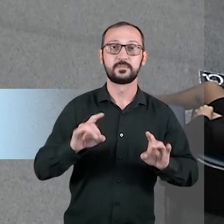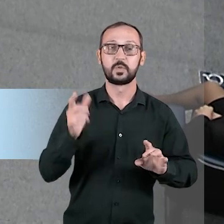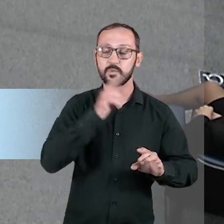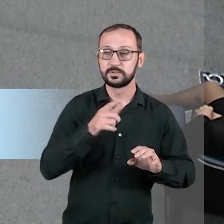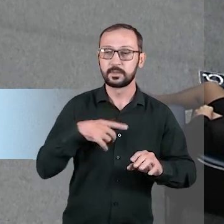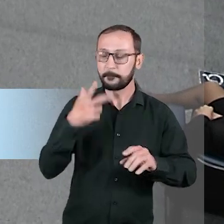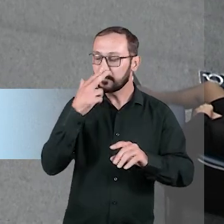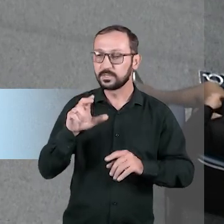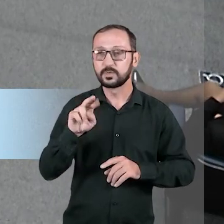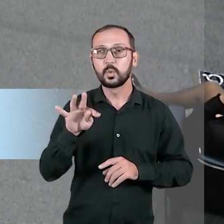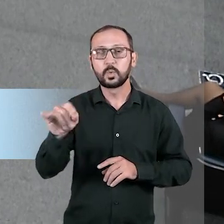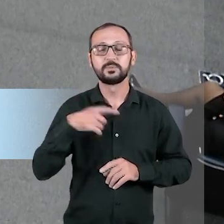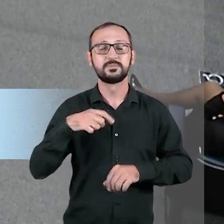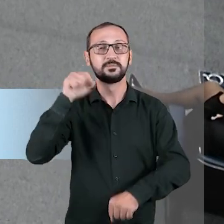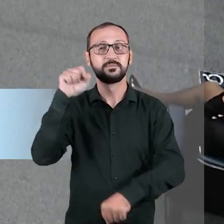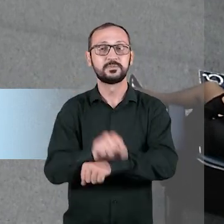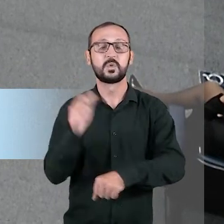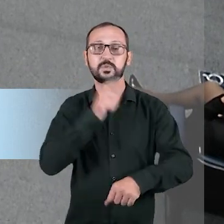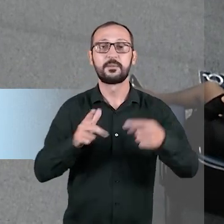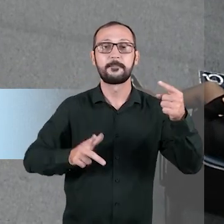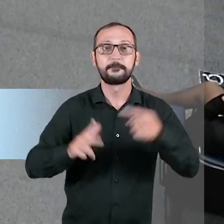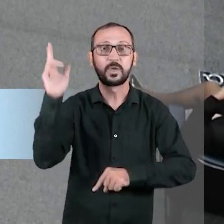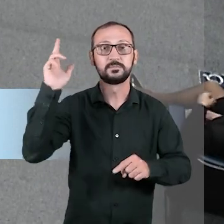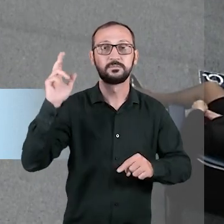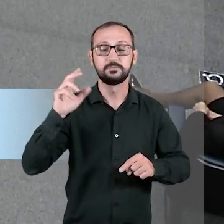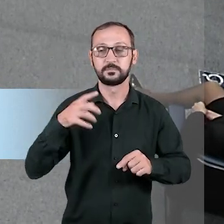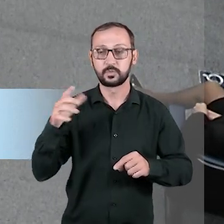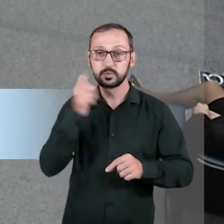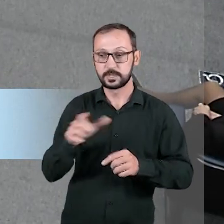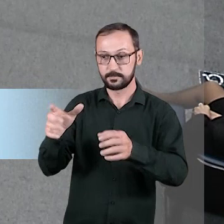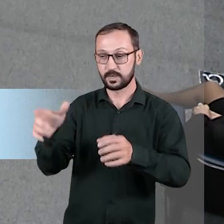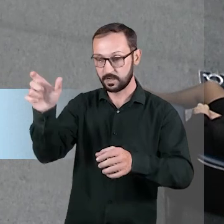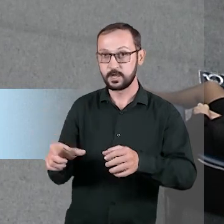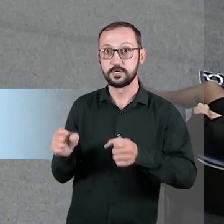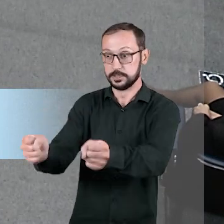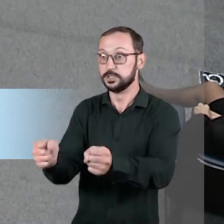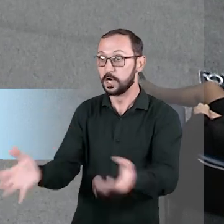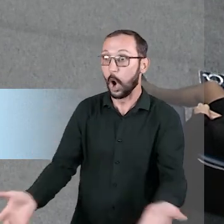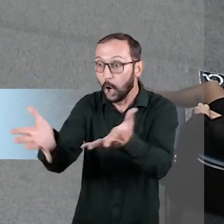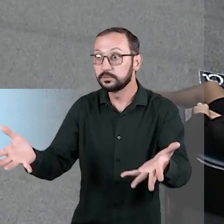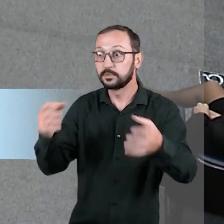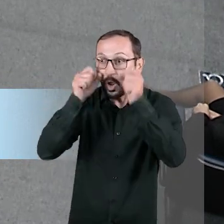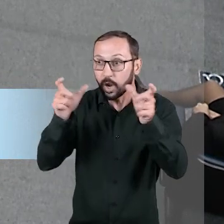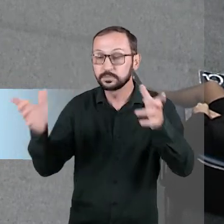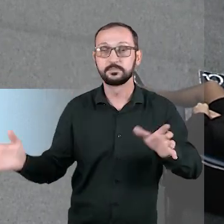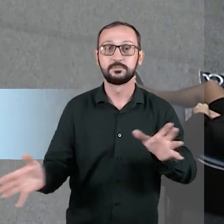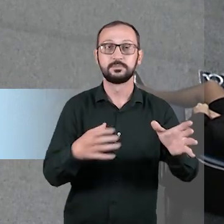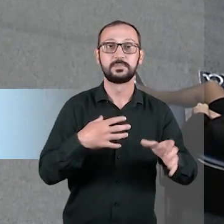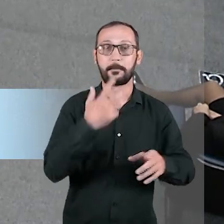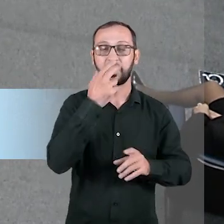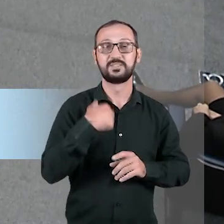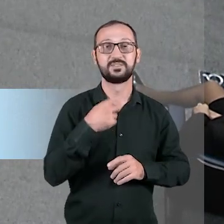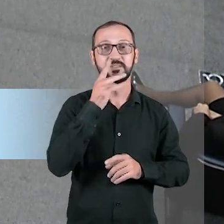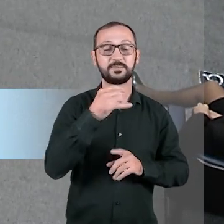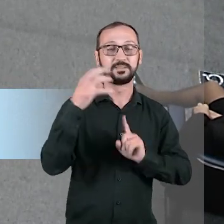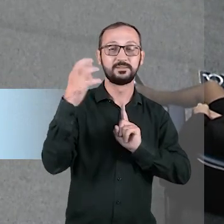que eu consegui interromper aquele ciclo da morte, né, de chocá-lo um pouco, né, enfim, só não sei se